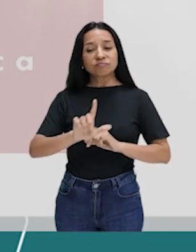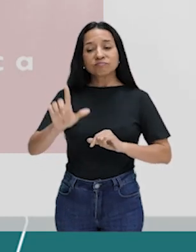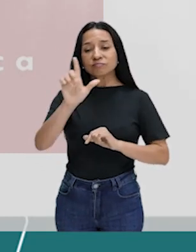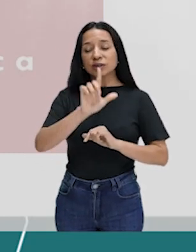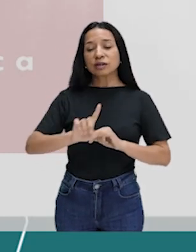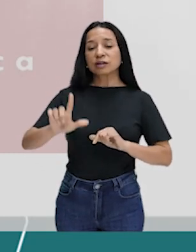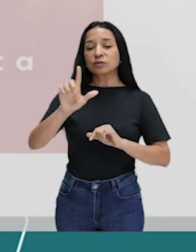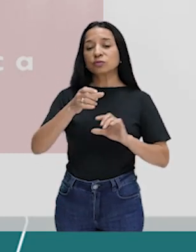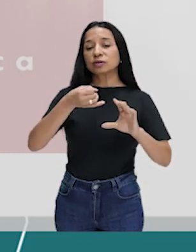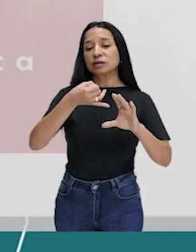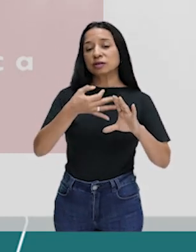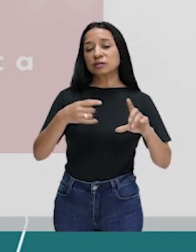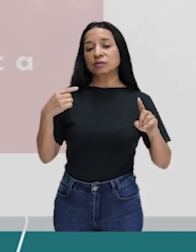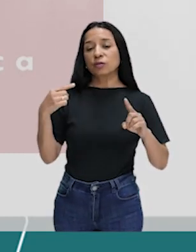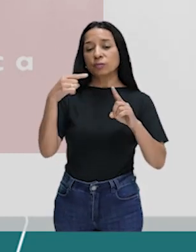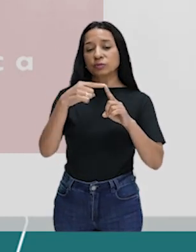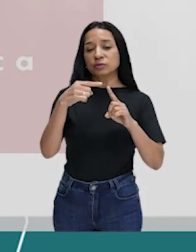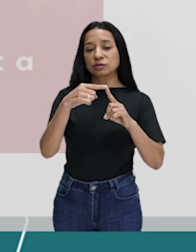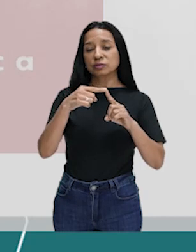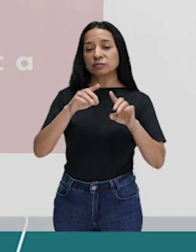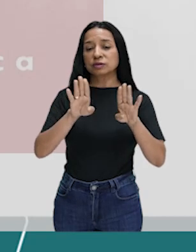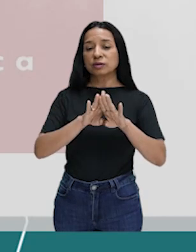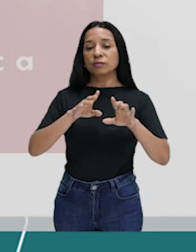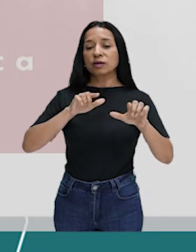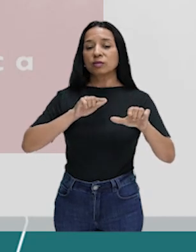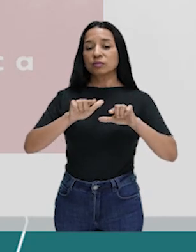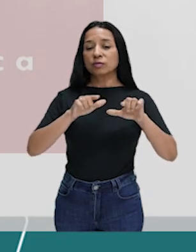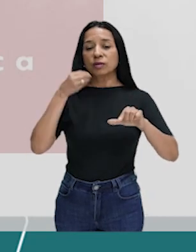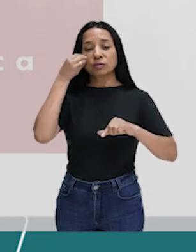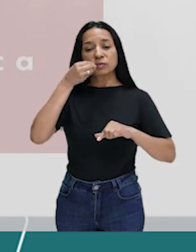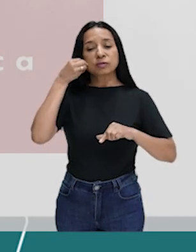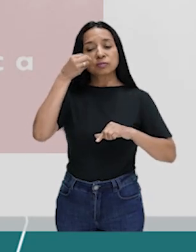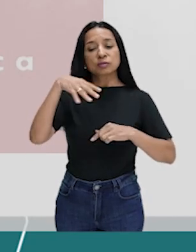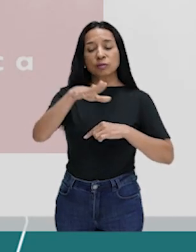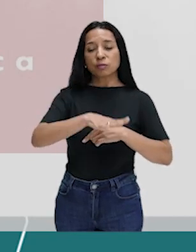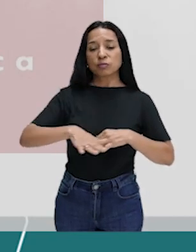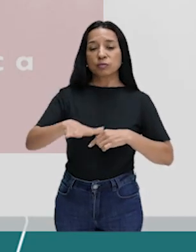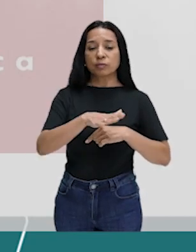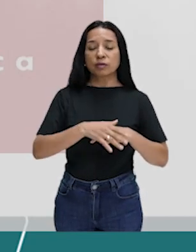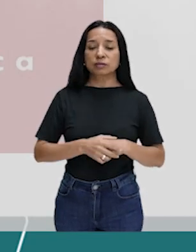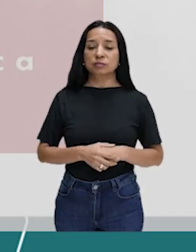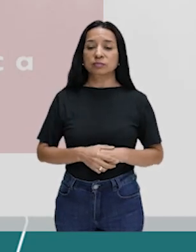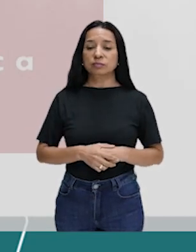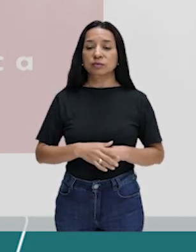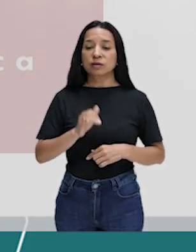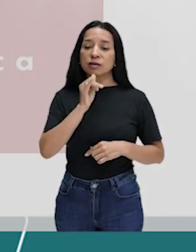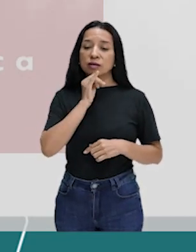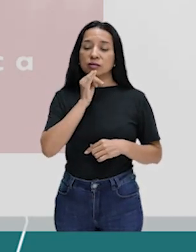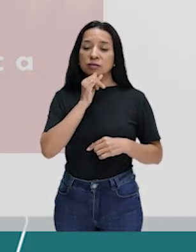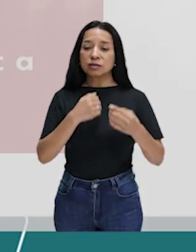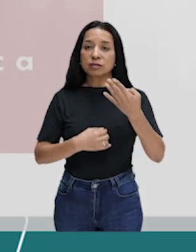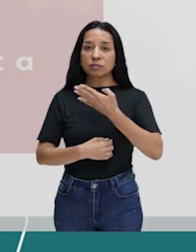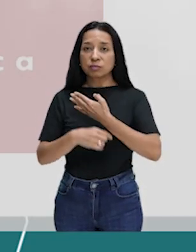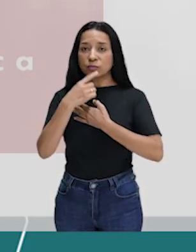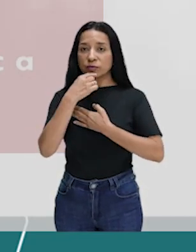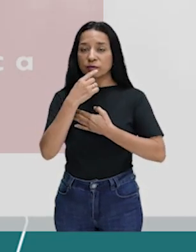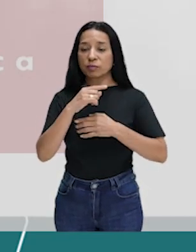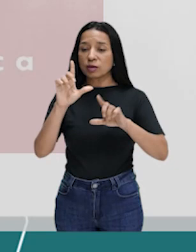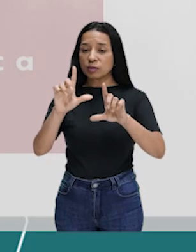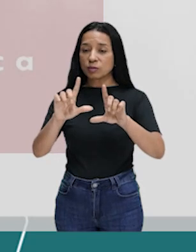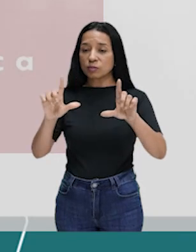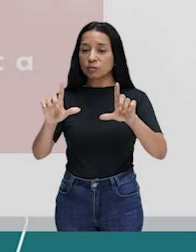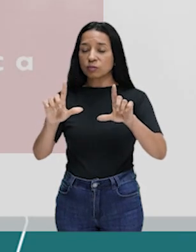caracterizado pela objetividade e pelo trabalho experimental com o espaço. Então, esse exemplo aqui é um exemplo de uma